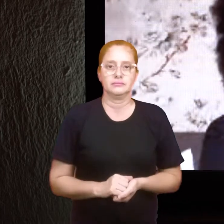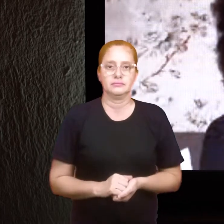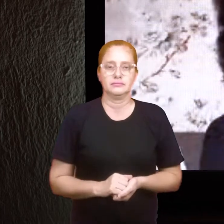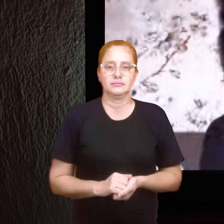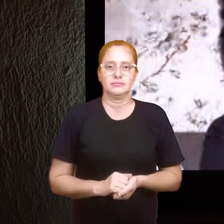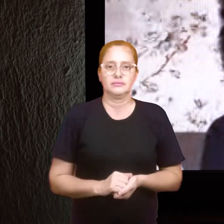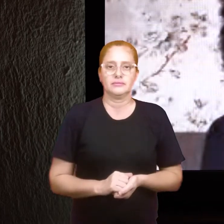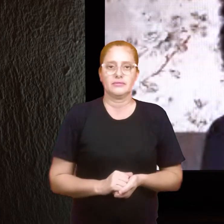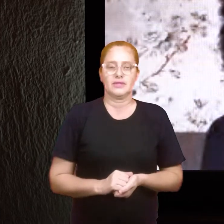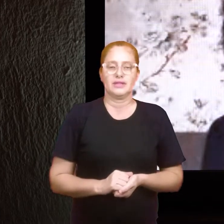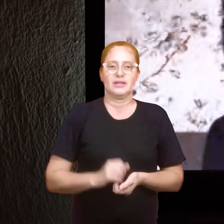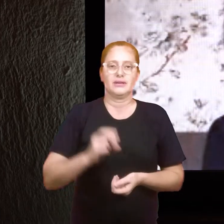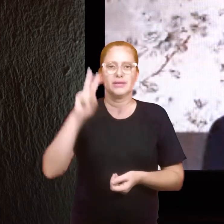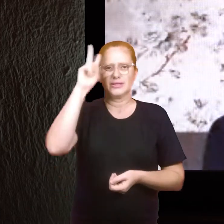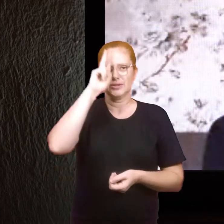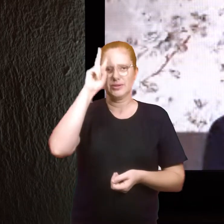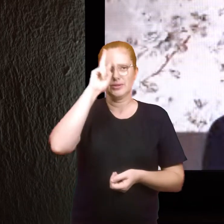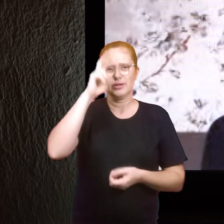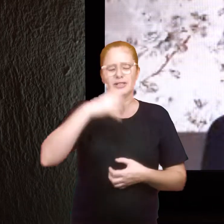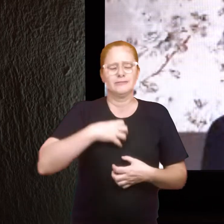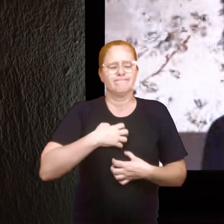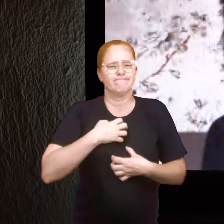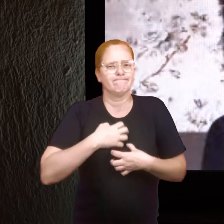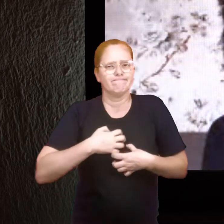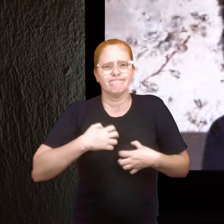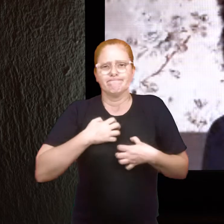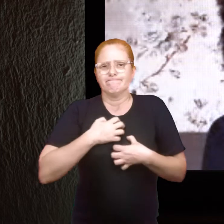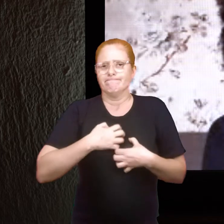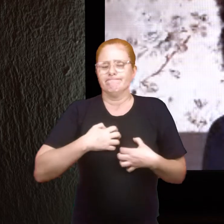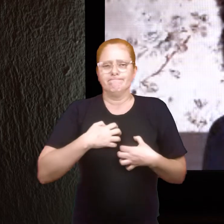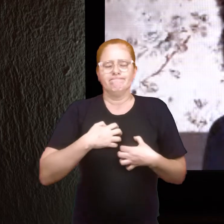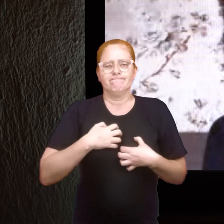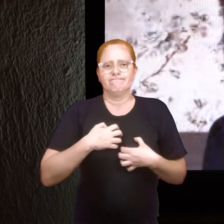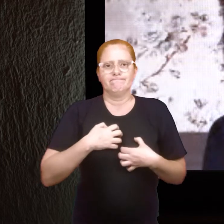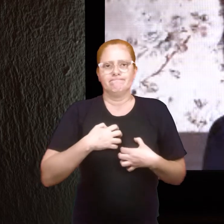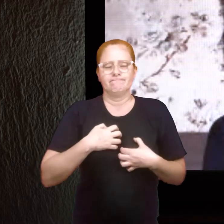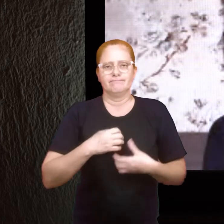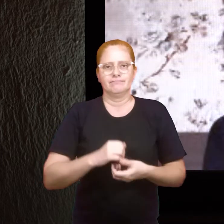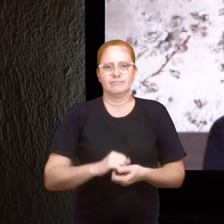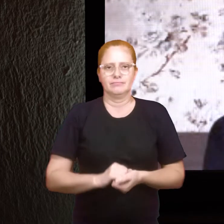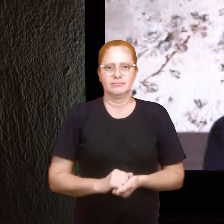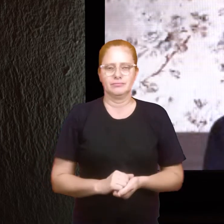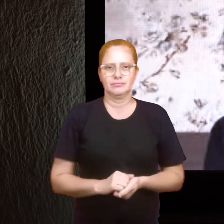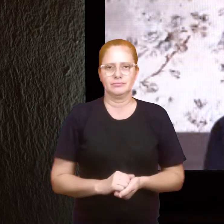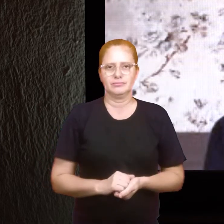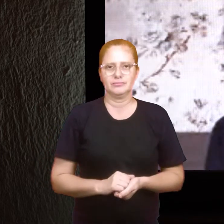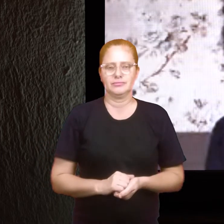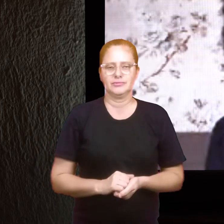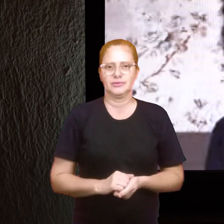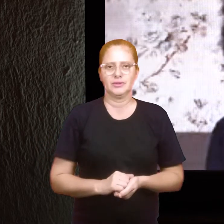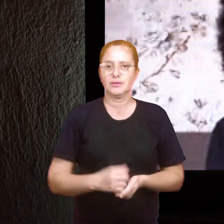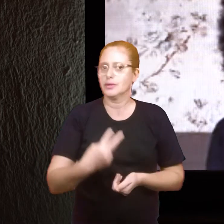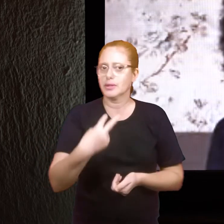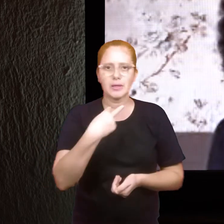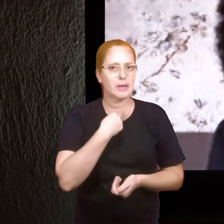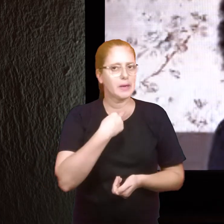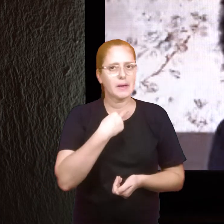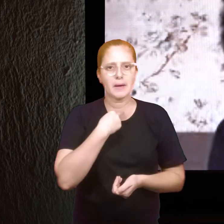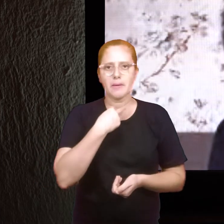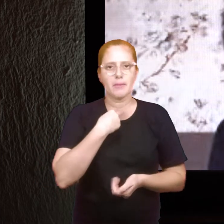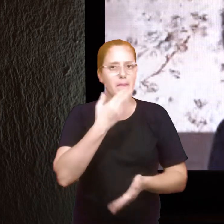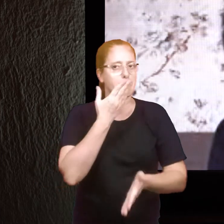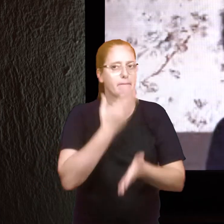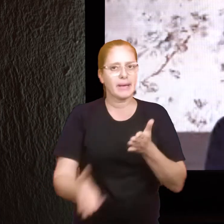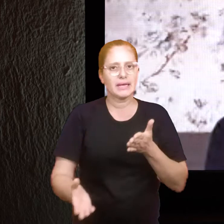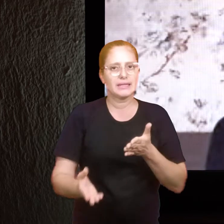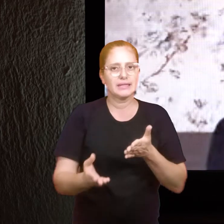essa é uma história que mexe muito comigo. Imagens dos ombros para cima na tela do computador. E eu não posso deixar passar nenhum